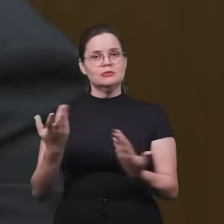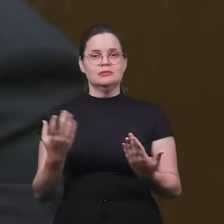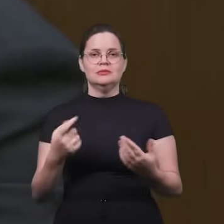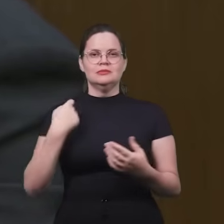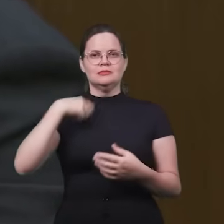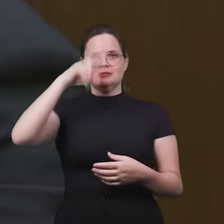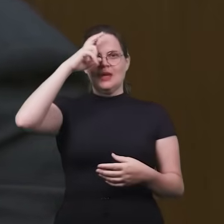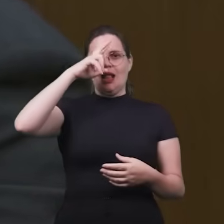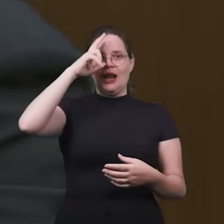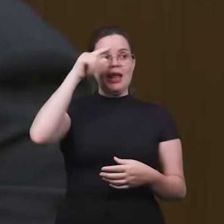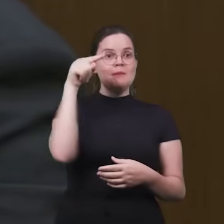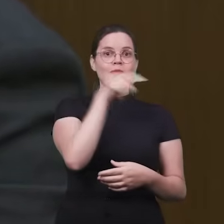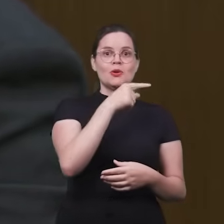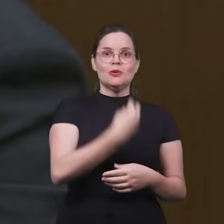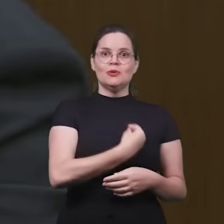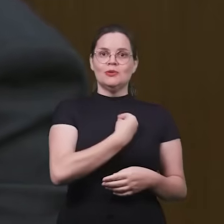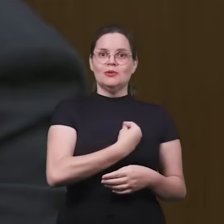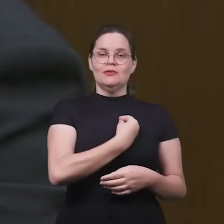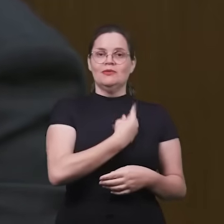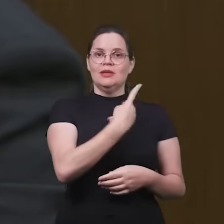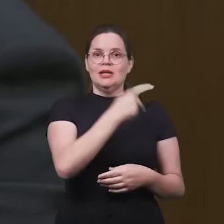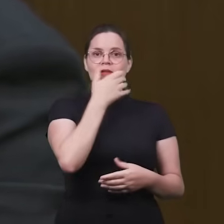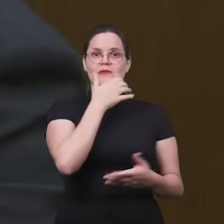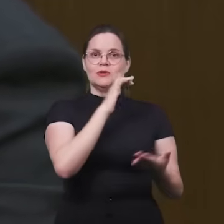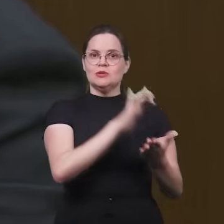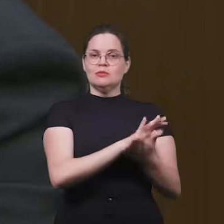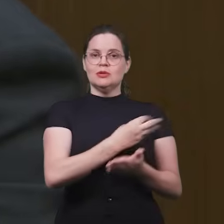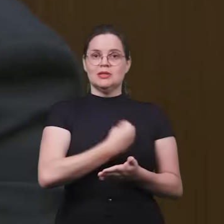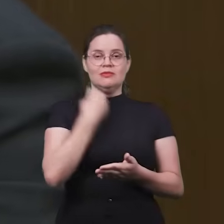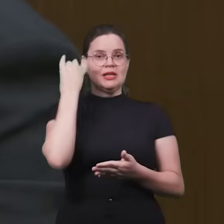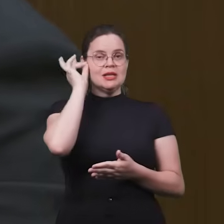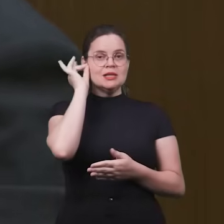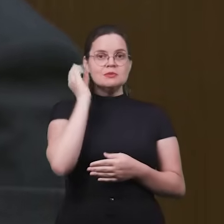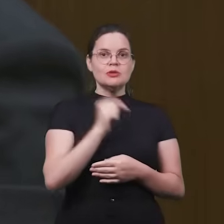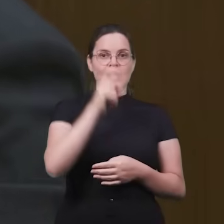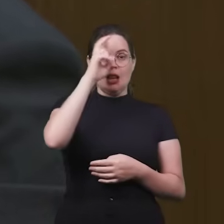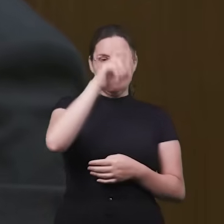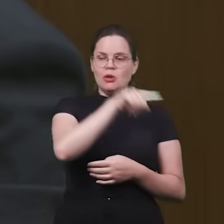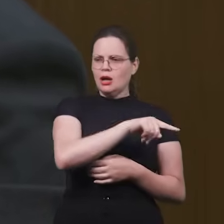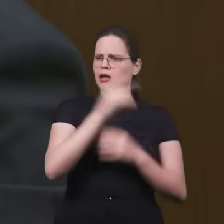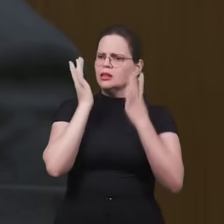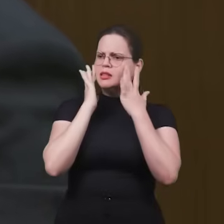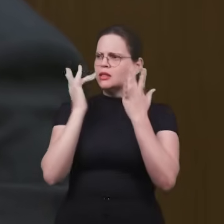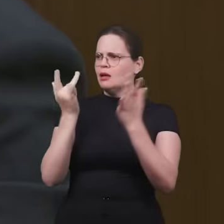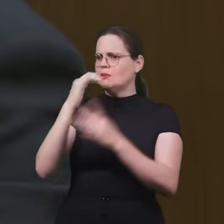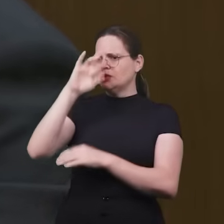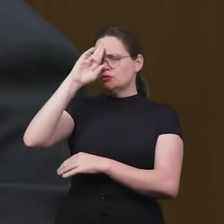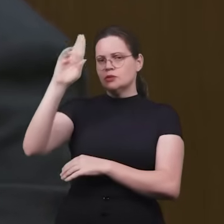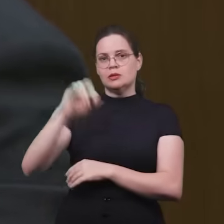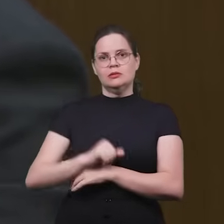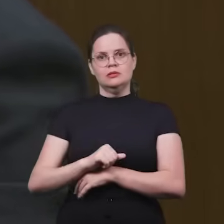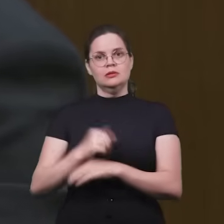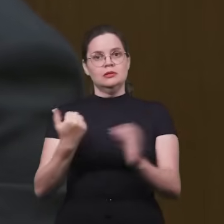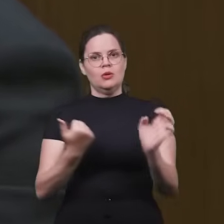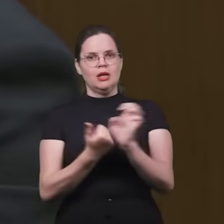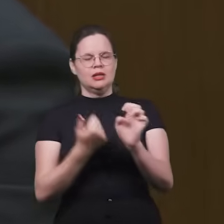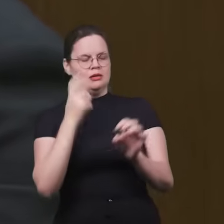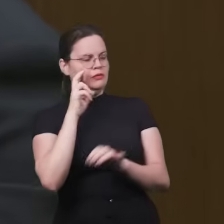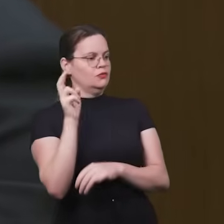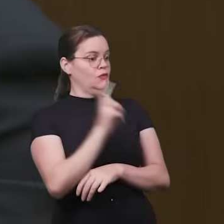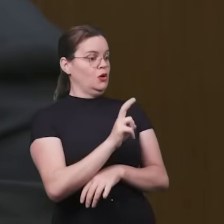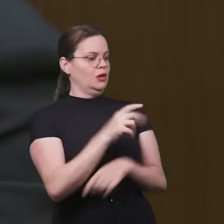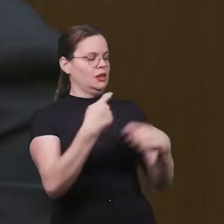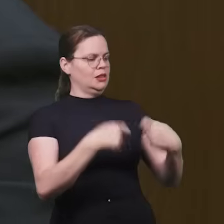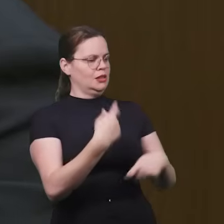espiritual do seu marido. Ele era um homem temente ao Senhor. Então aquilo ali atraiu o olhar do profeta para atender